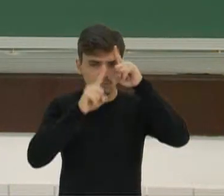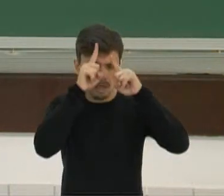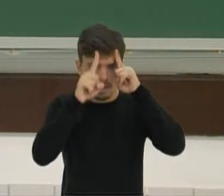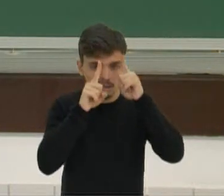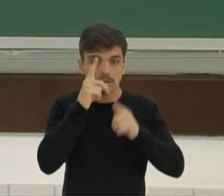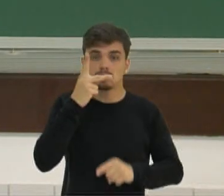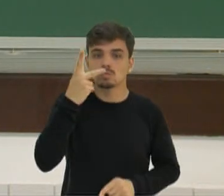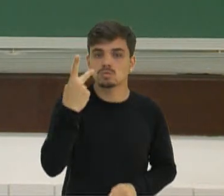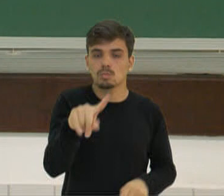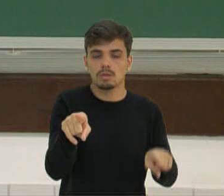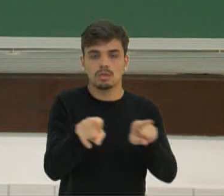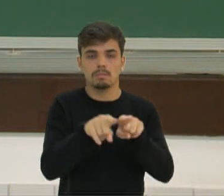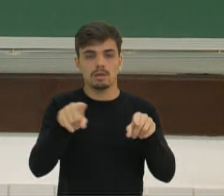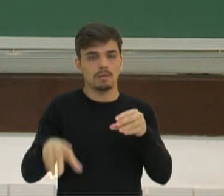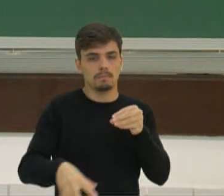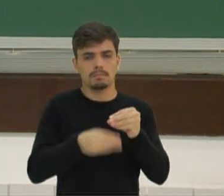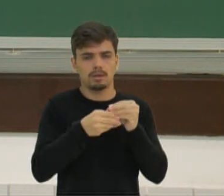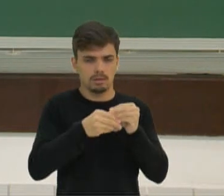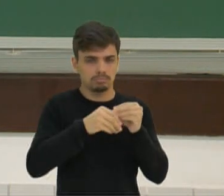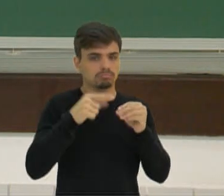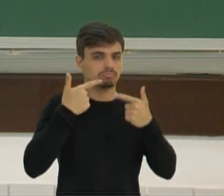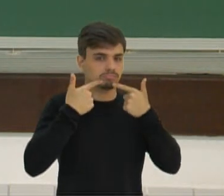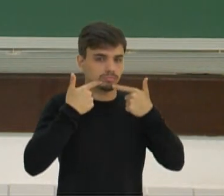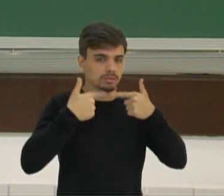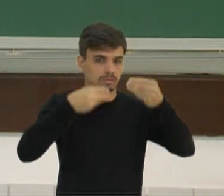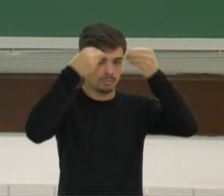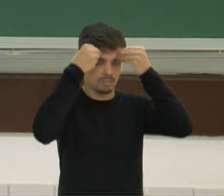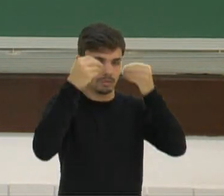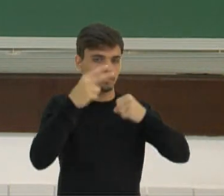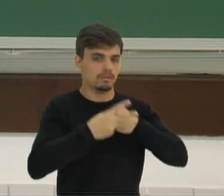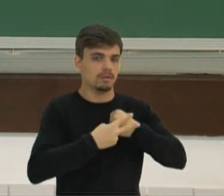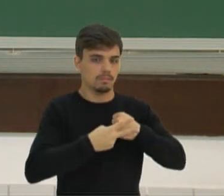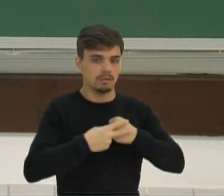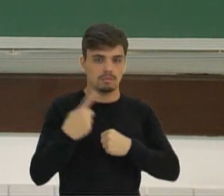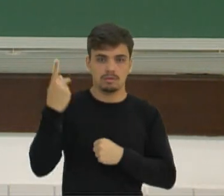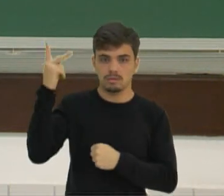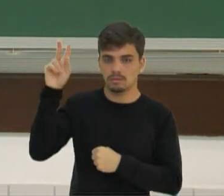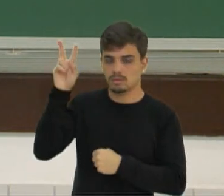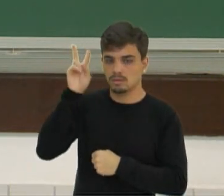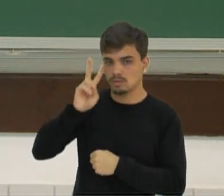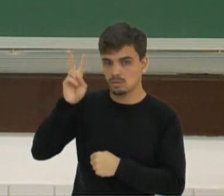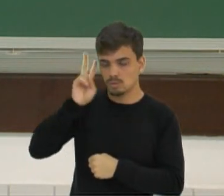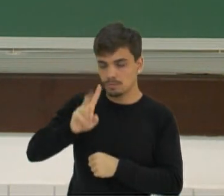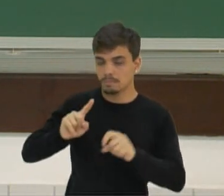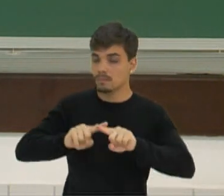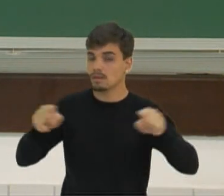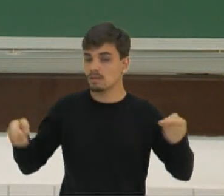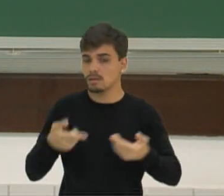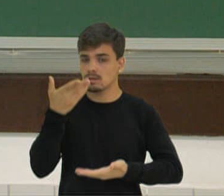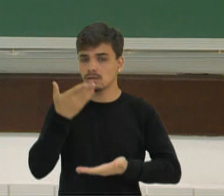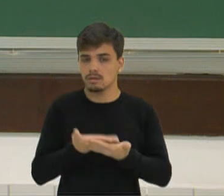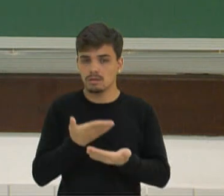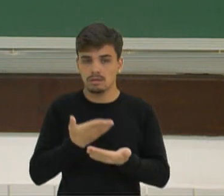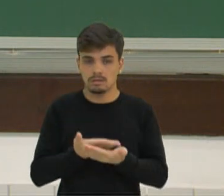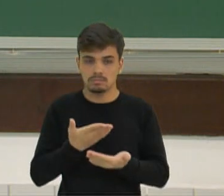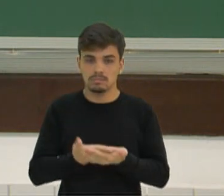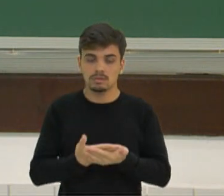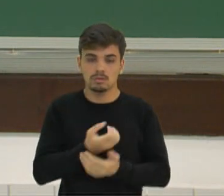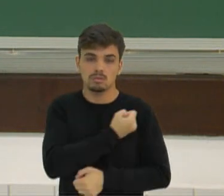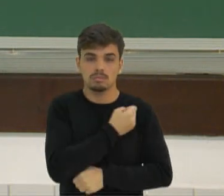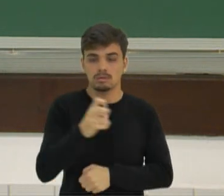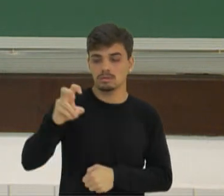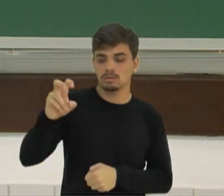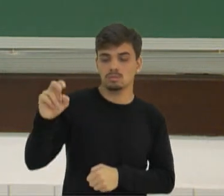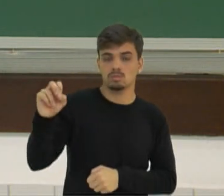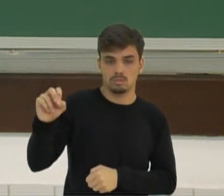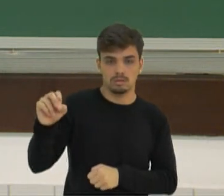montar a linguagem verbal dessa história em quadrinhos. E essa foi a nossa aula de número